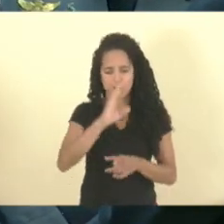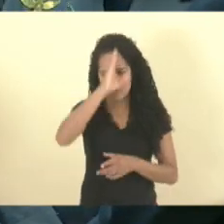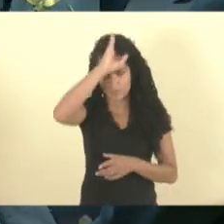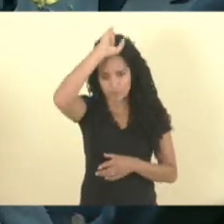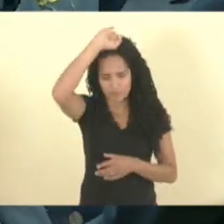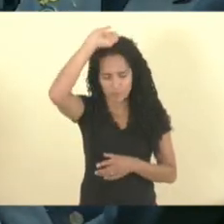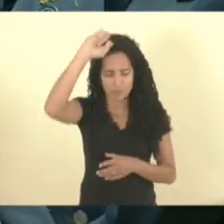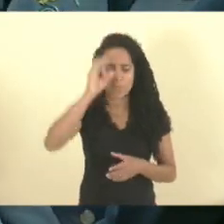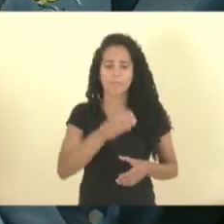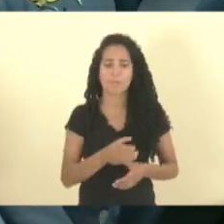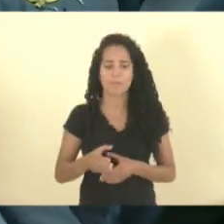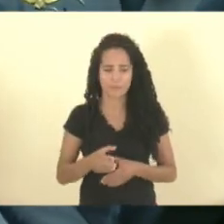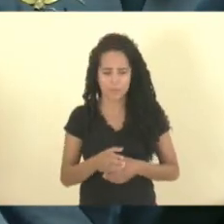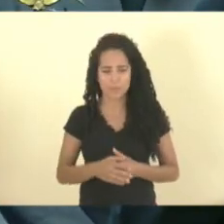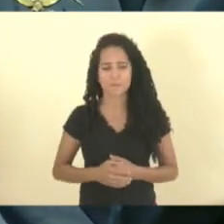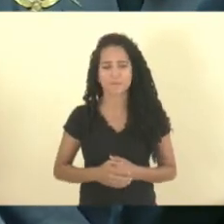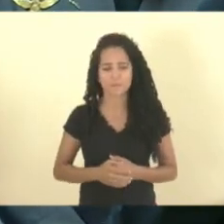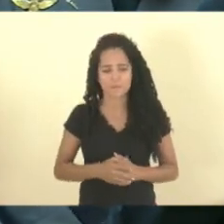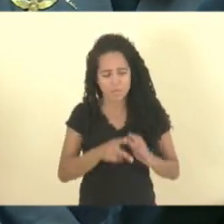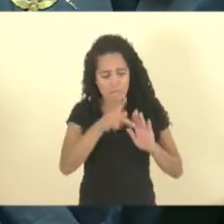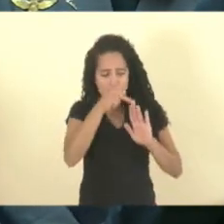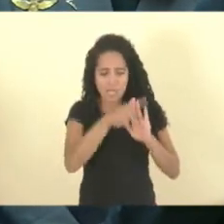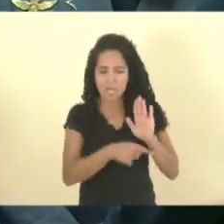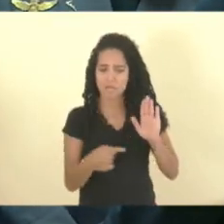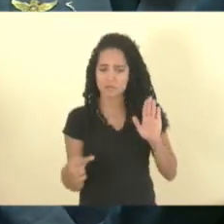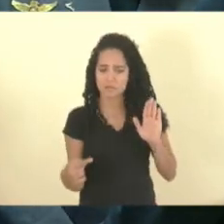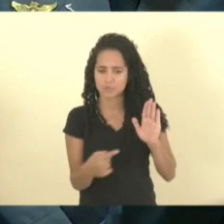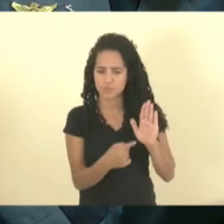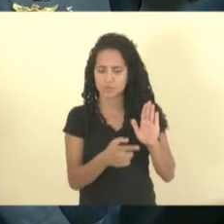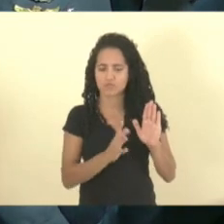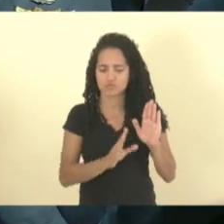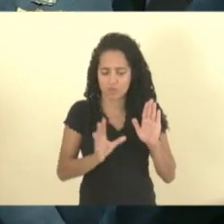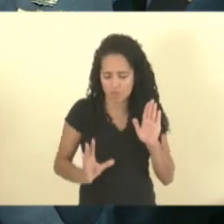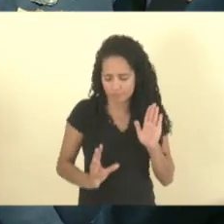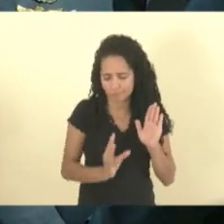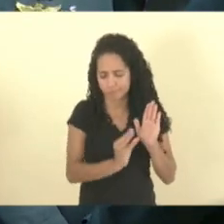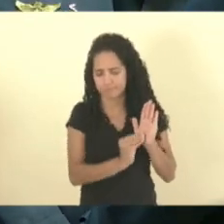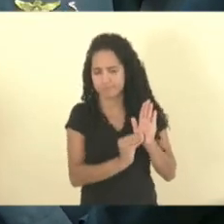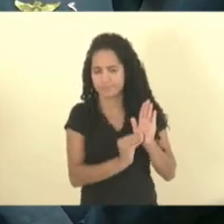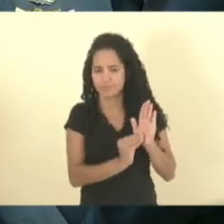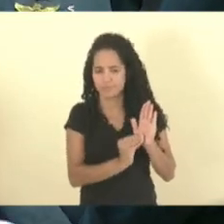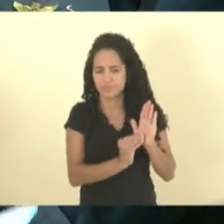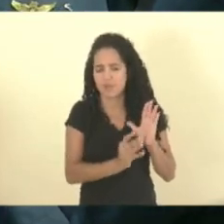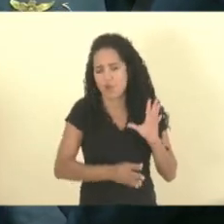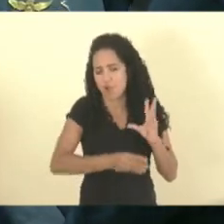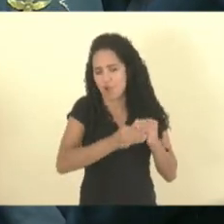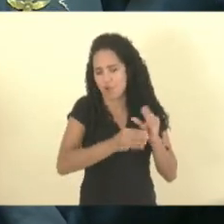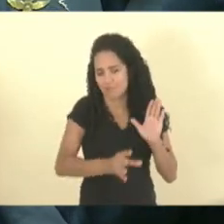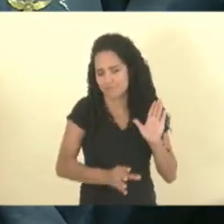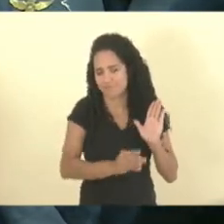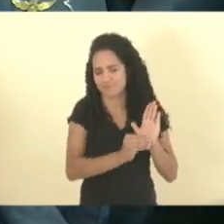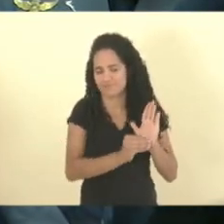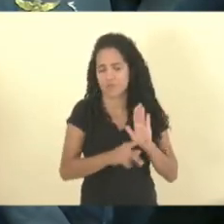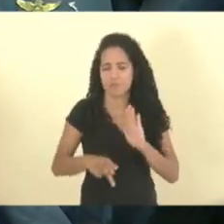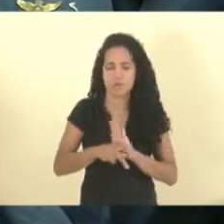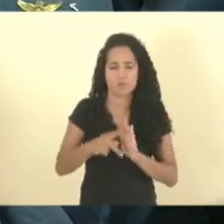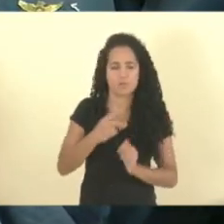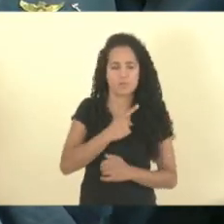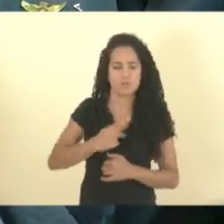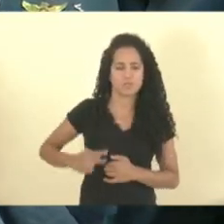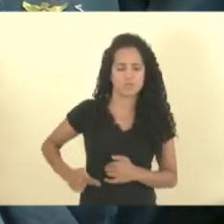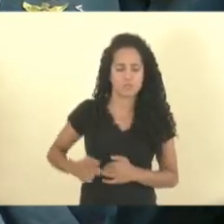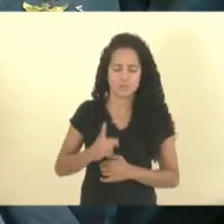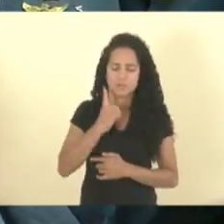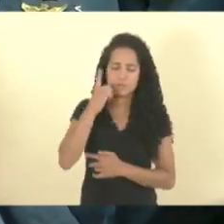Bombeiro. Esse projeto, ele recebeu uma emenda, a emenda do presidente